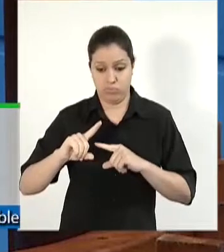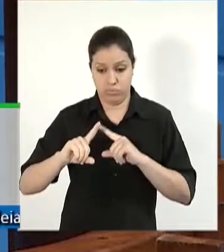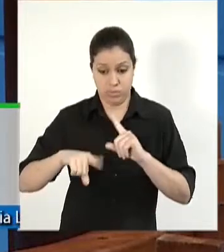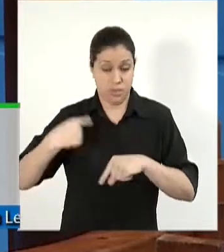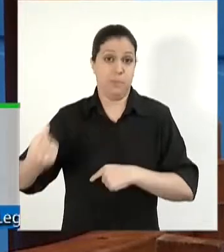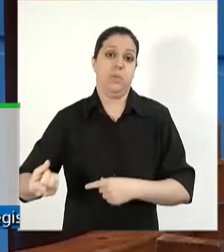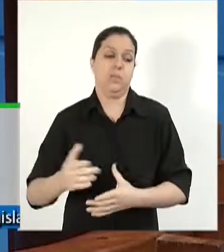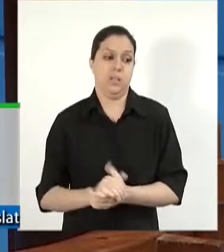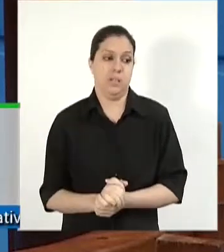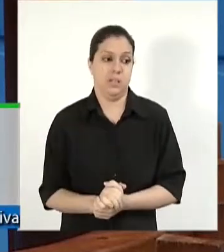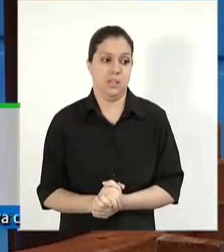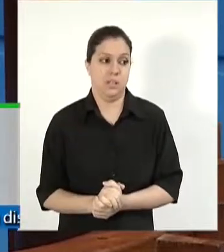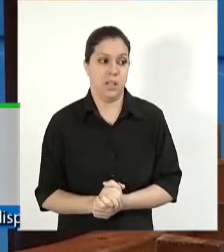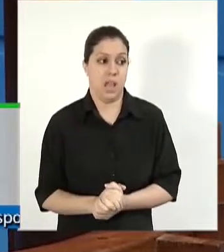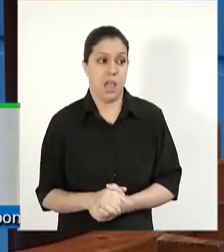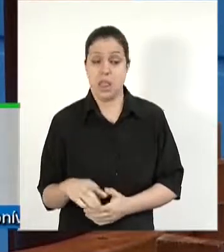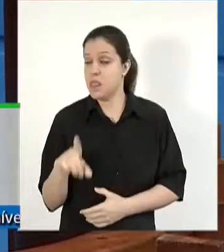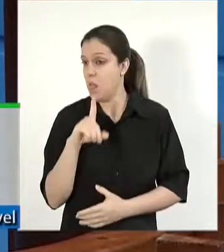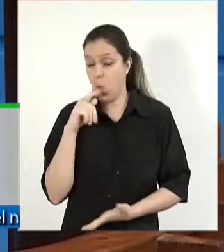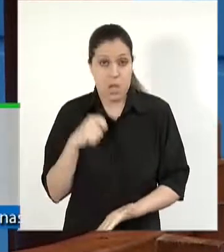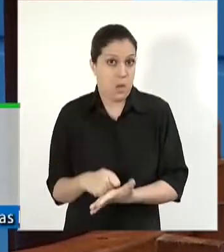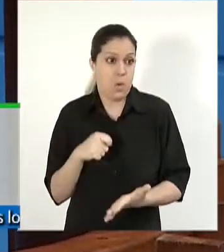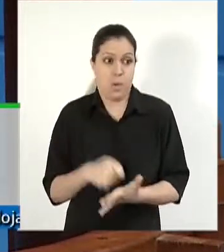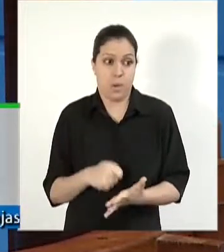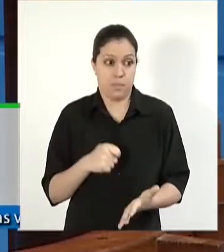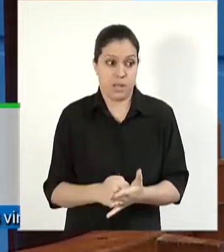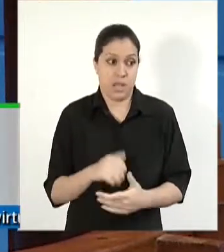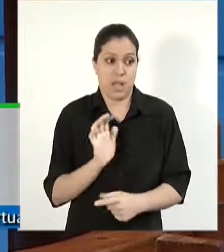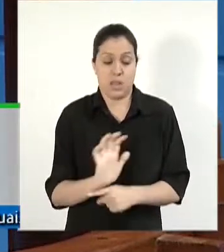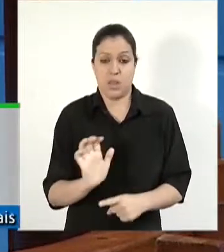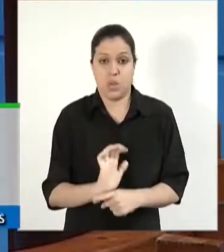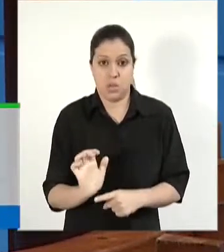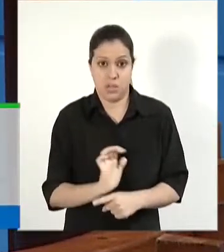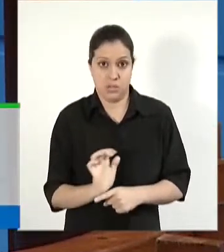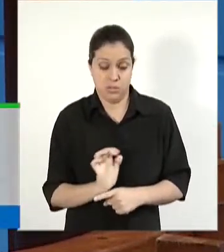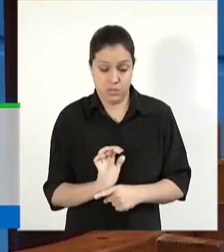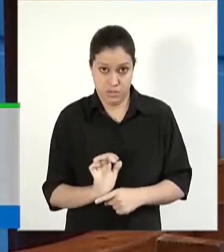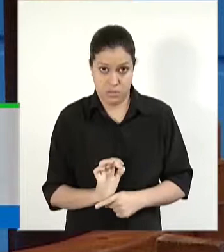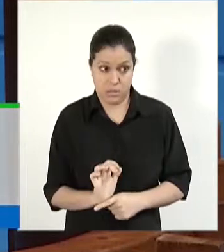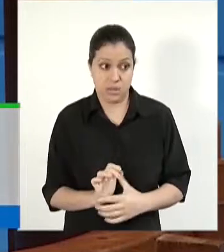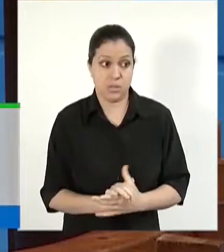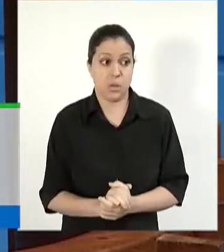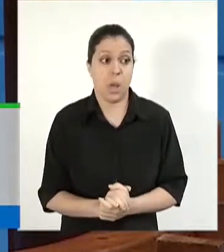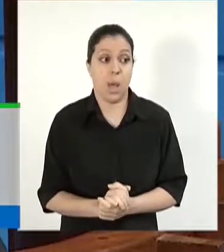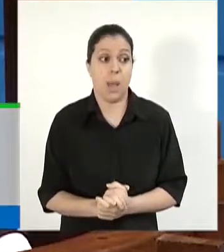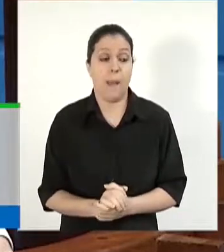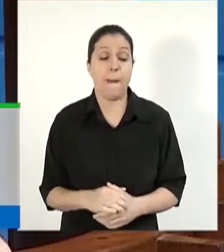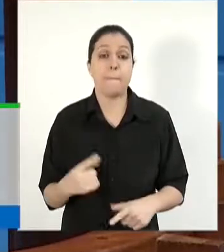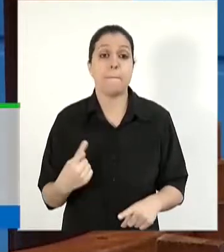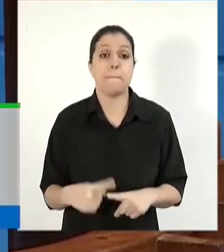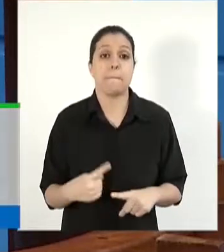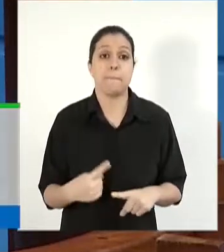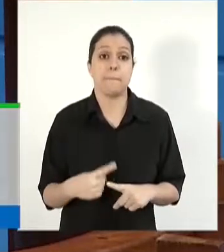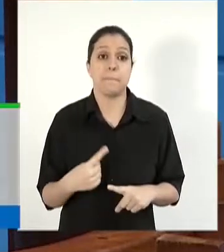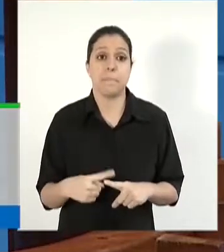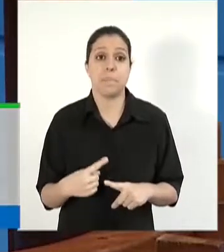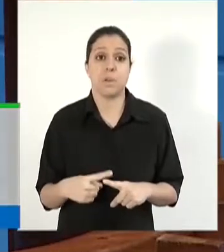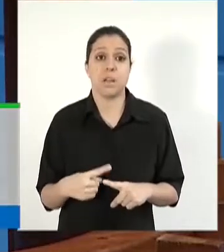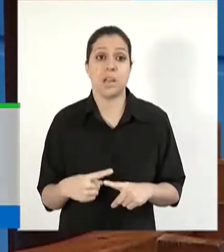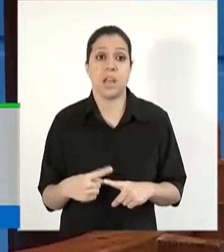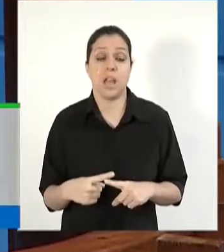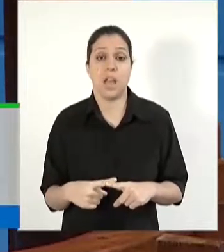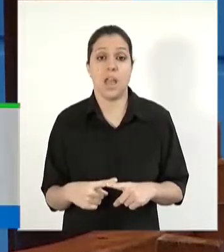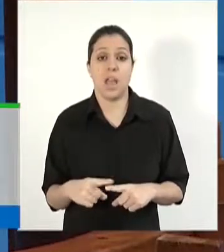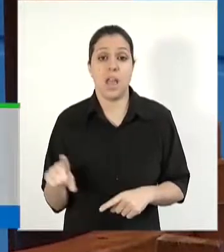de reprodução obrigatória dos Estados-membros, porque não se constitui um